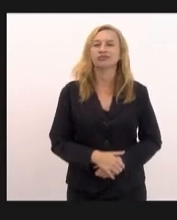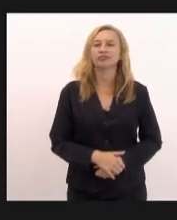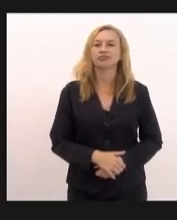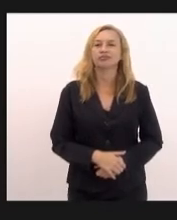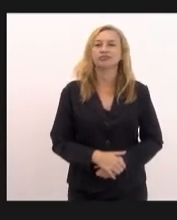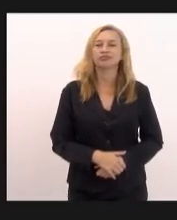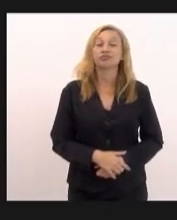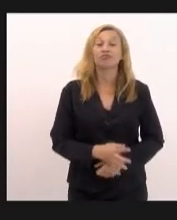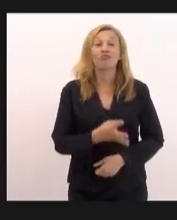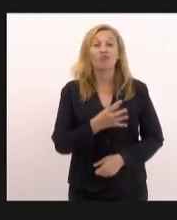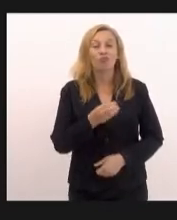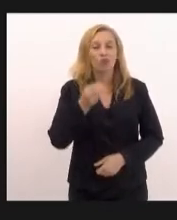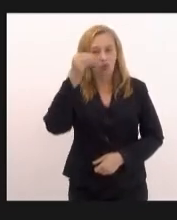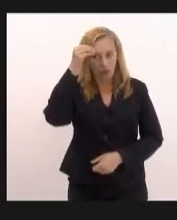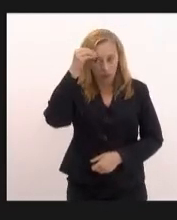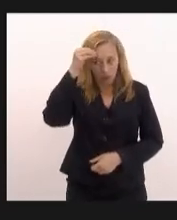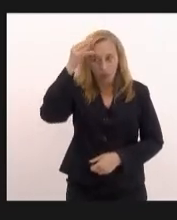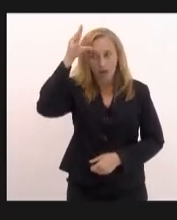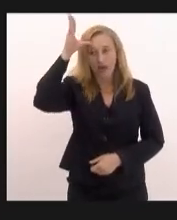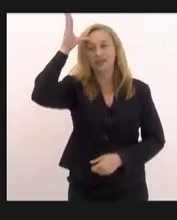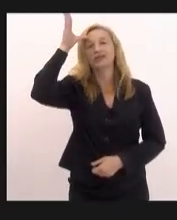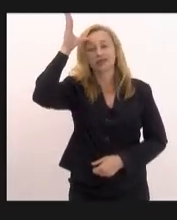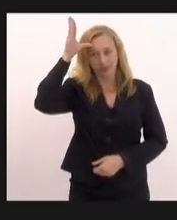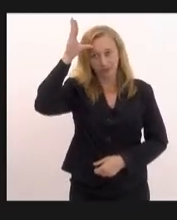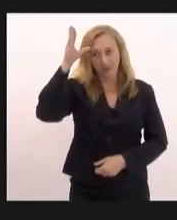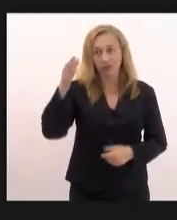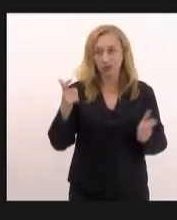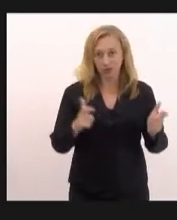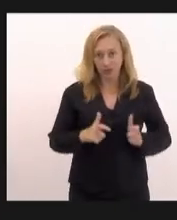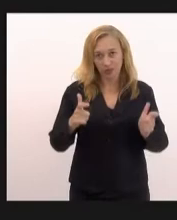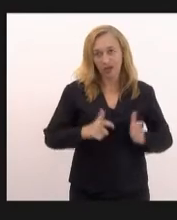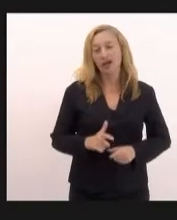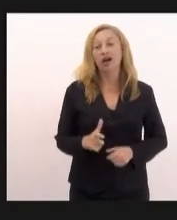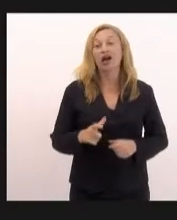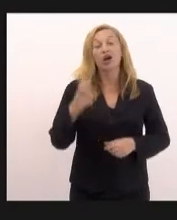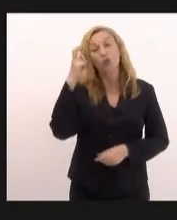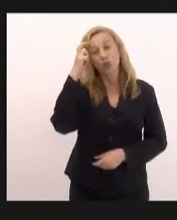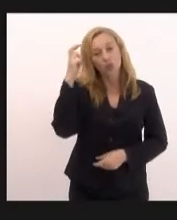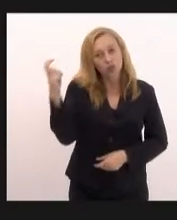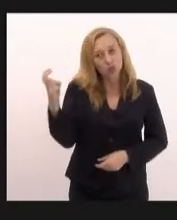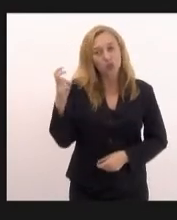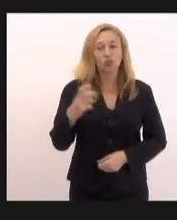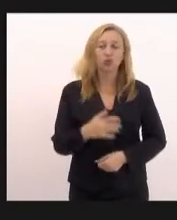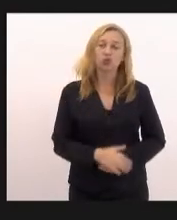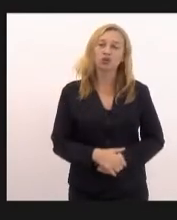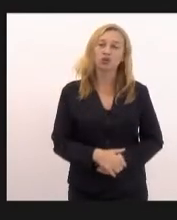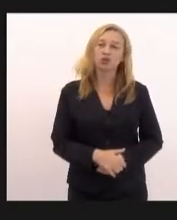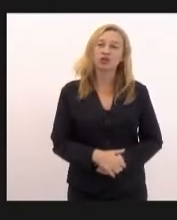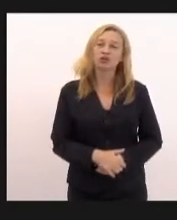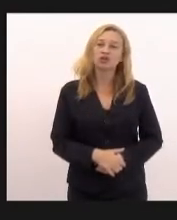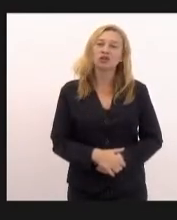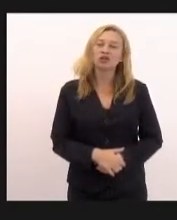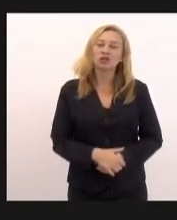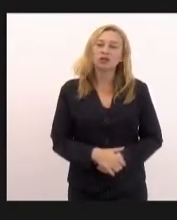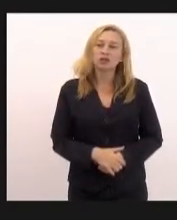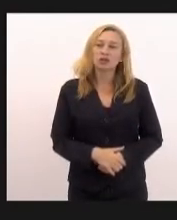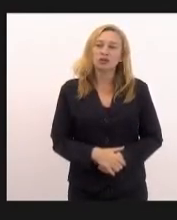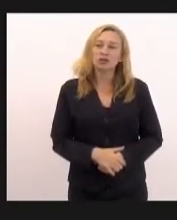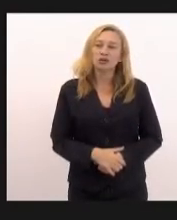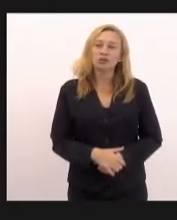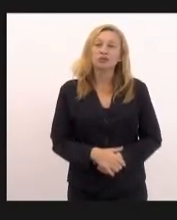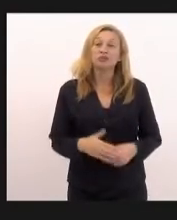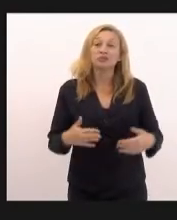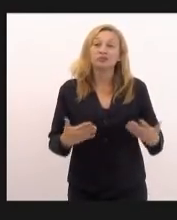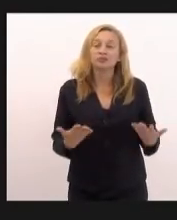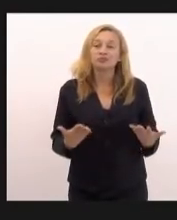Levar o conhecimento, levar a cultura, levar na forma de lazer